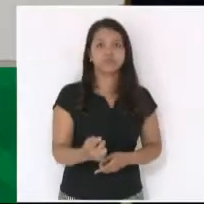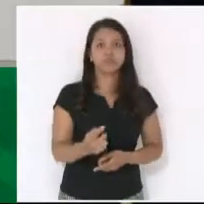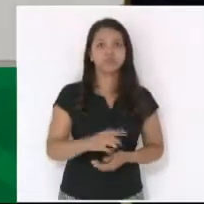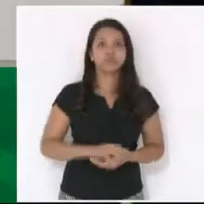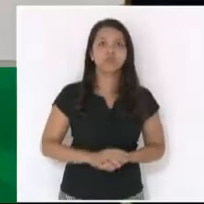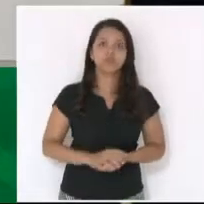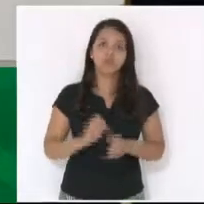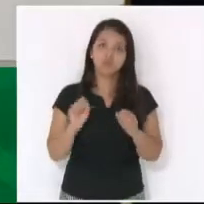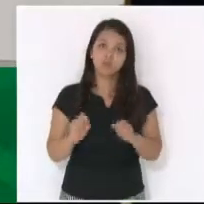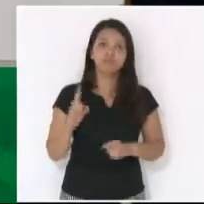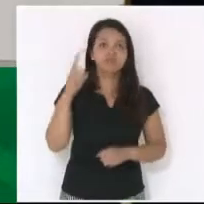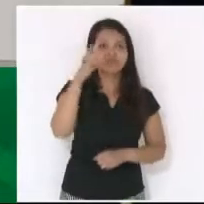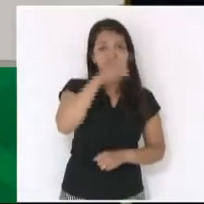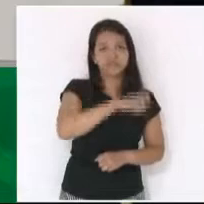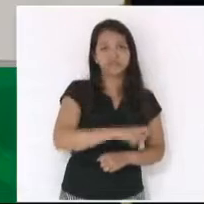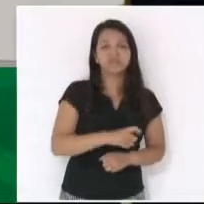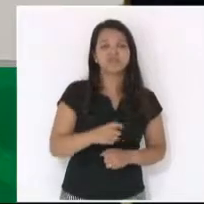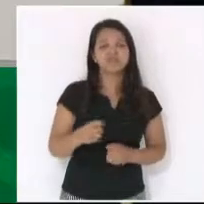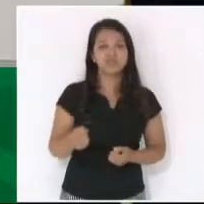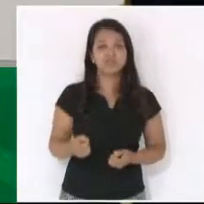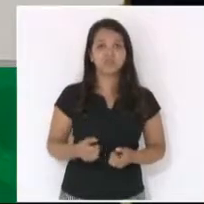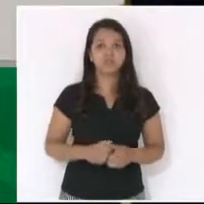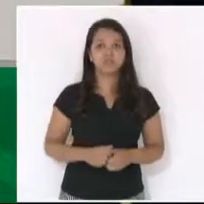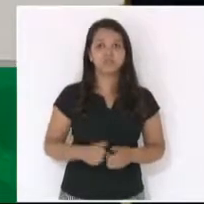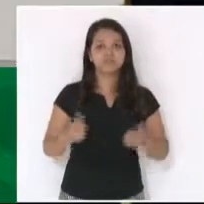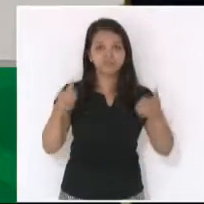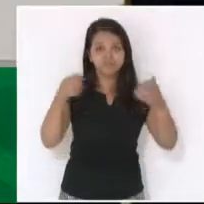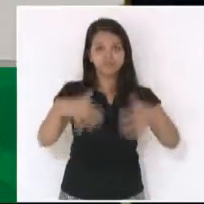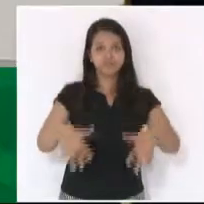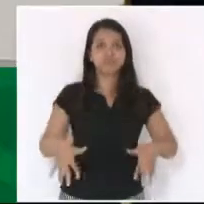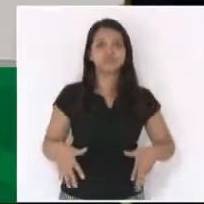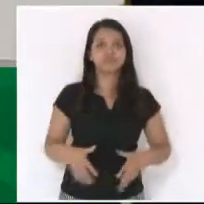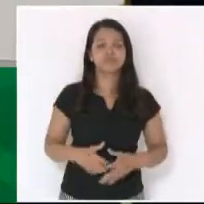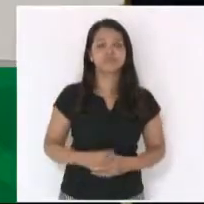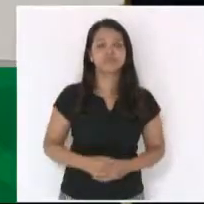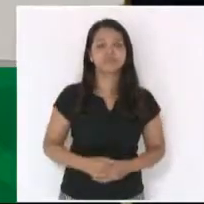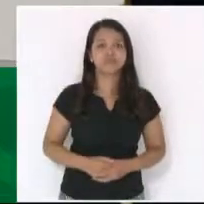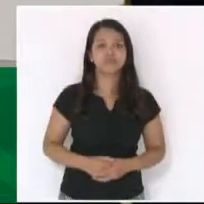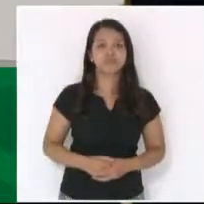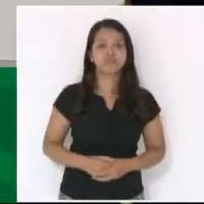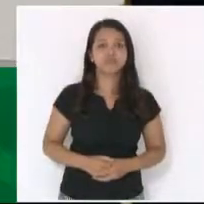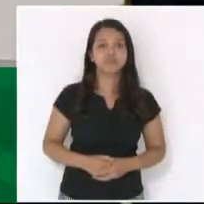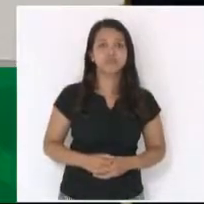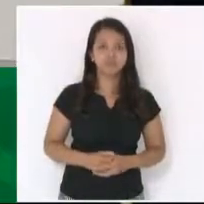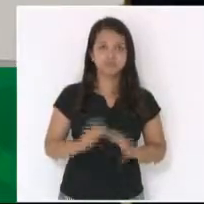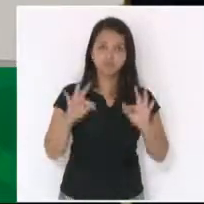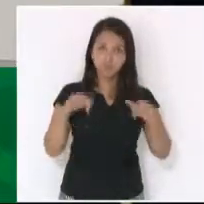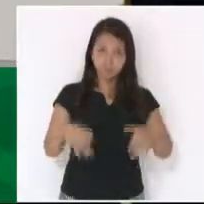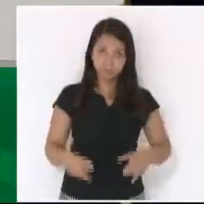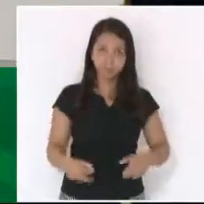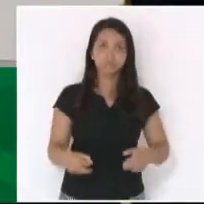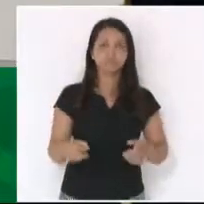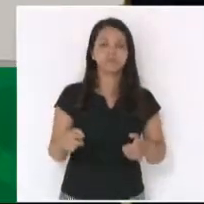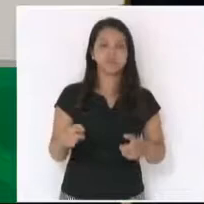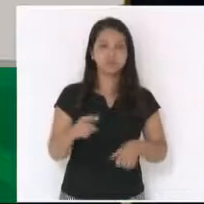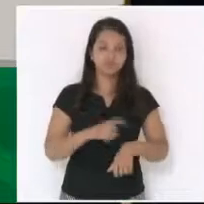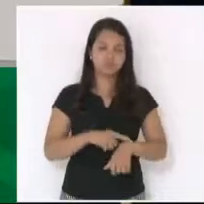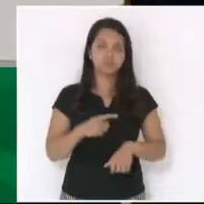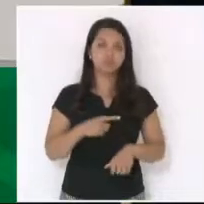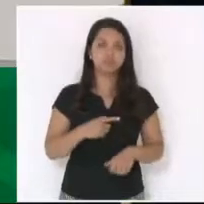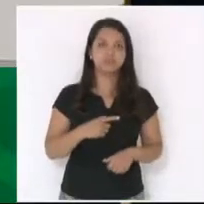beijo dica muito mais e para finalizar aqui apesar do tempo que ainda temos